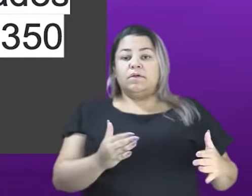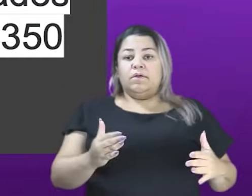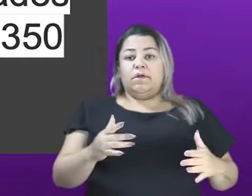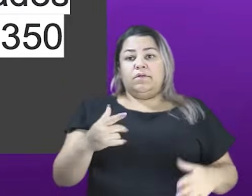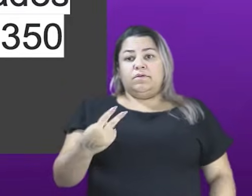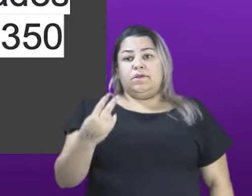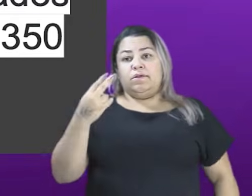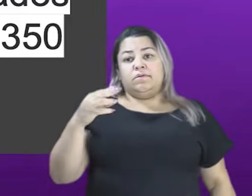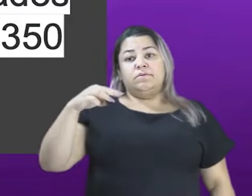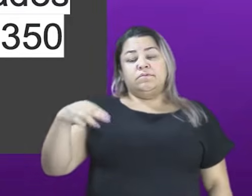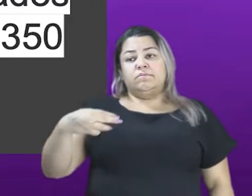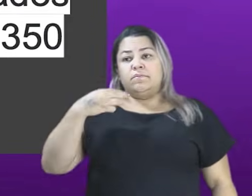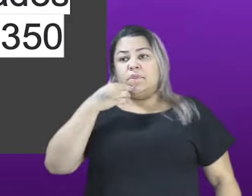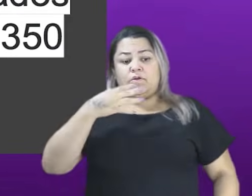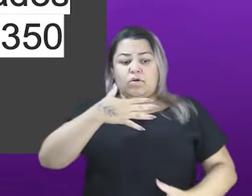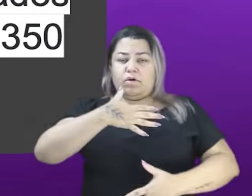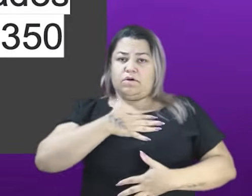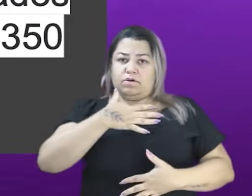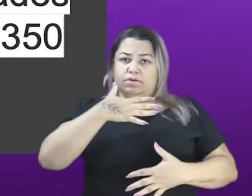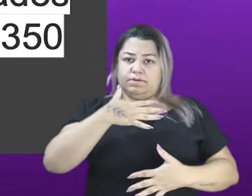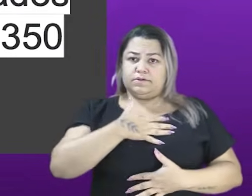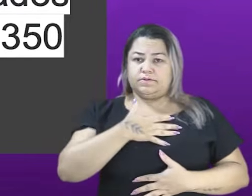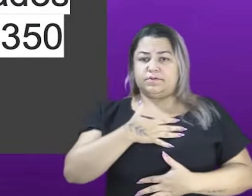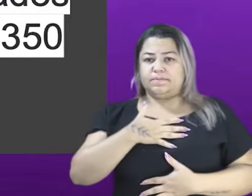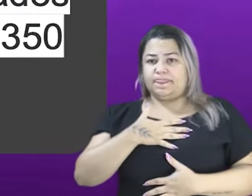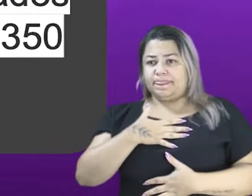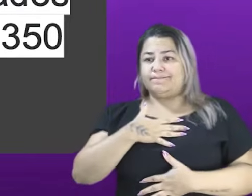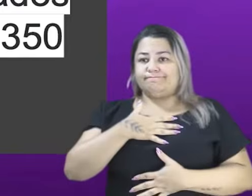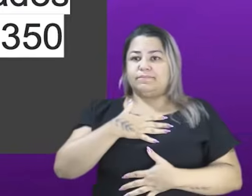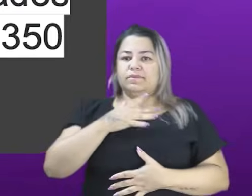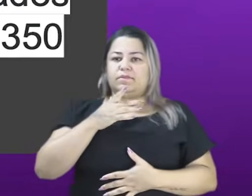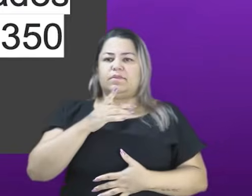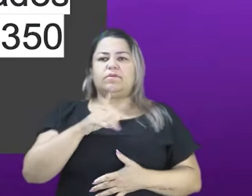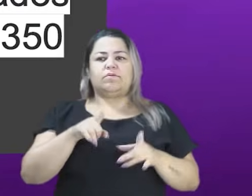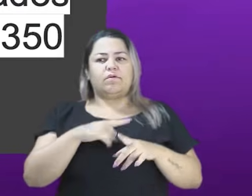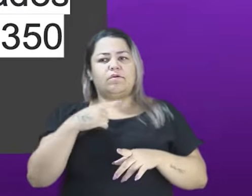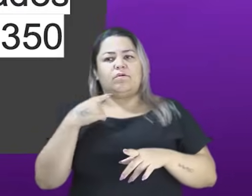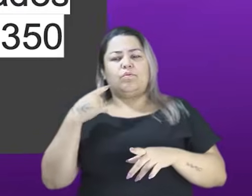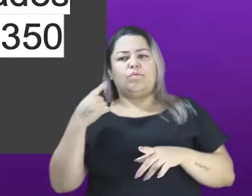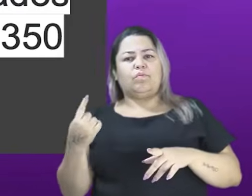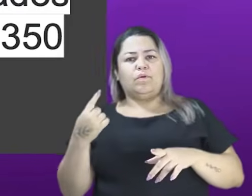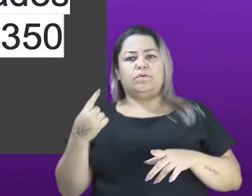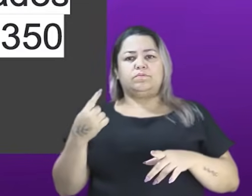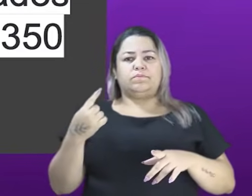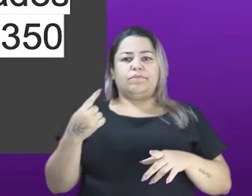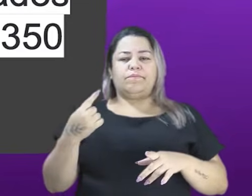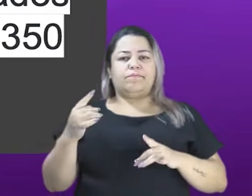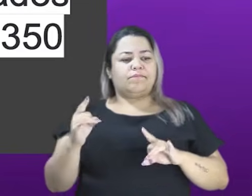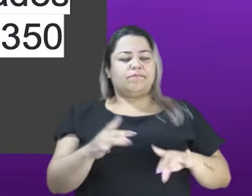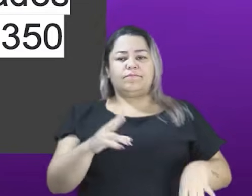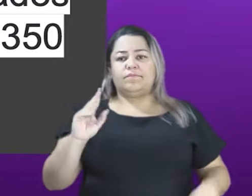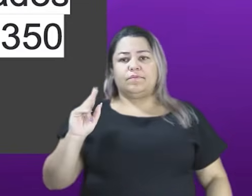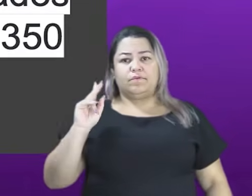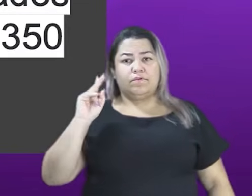2 milhões de corpos foram descartados, né, de acordo com o historiador